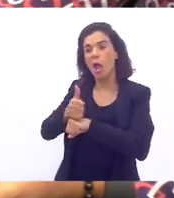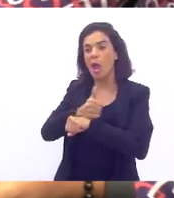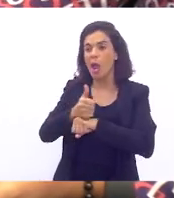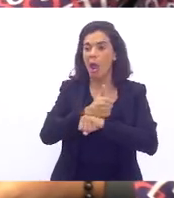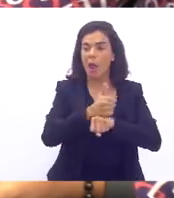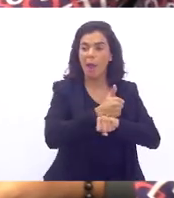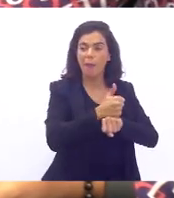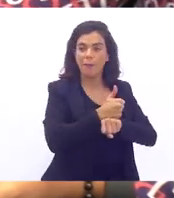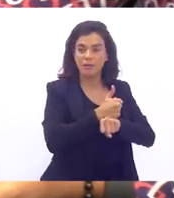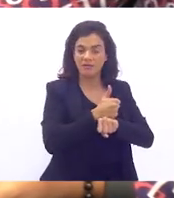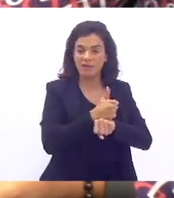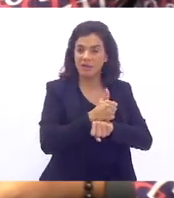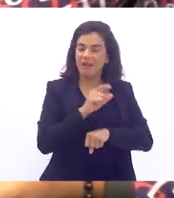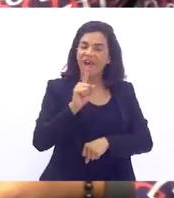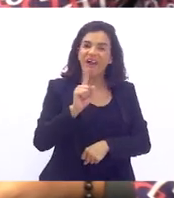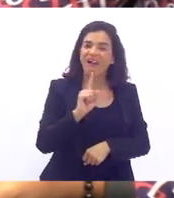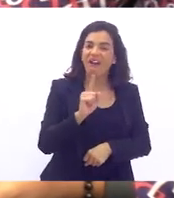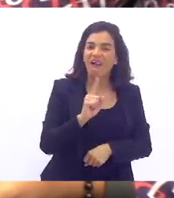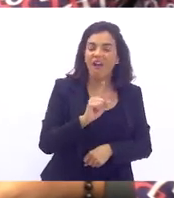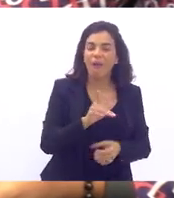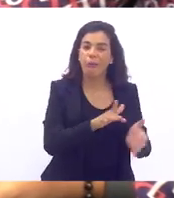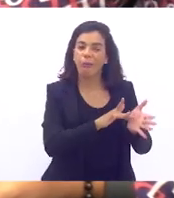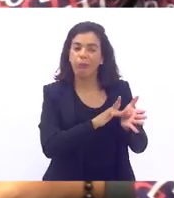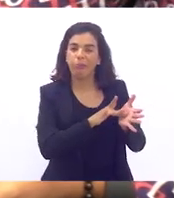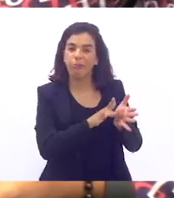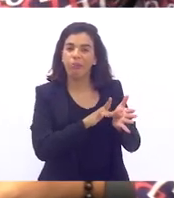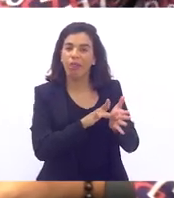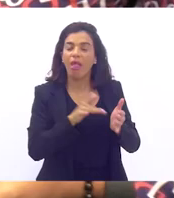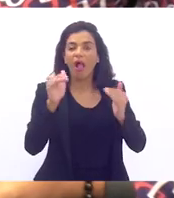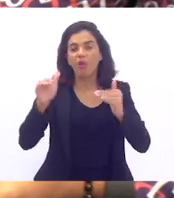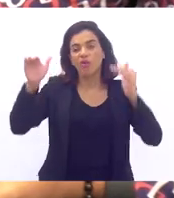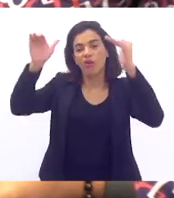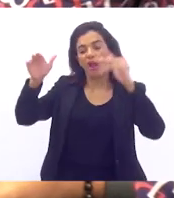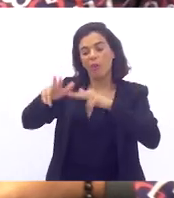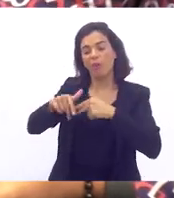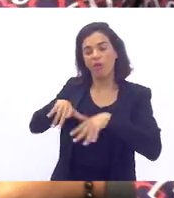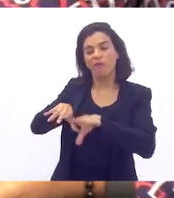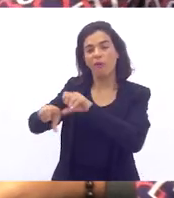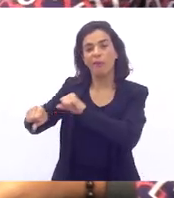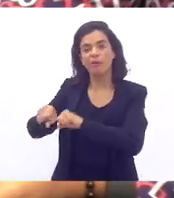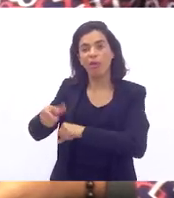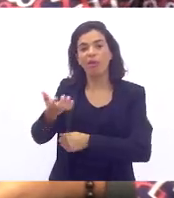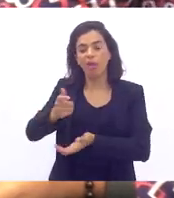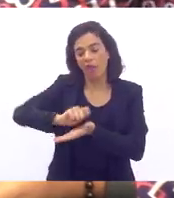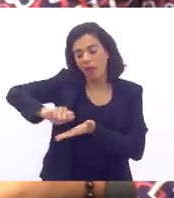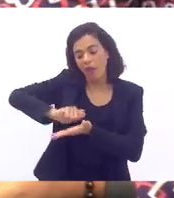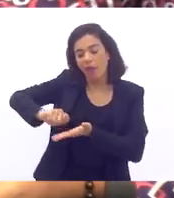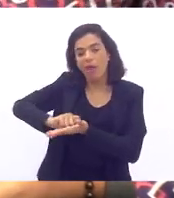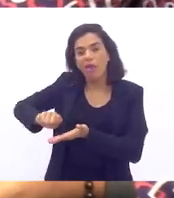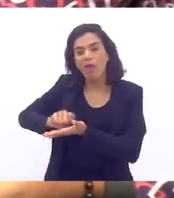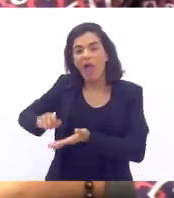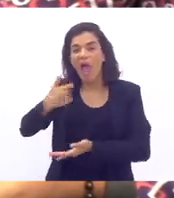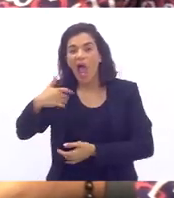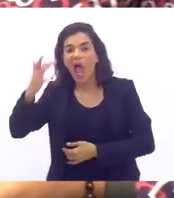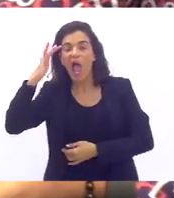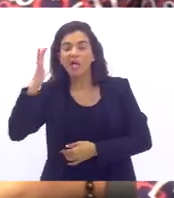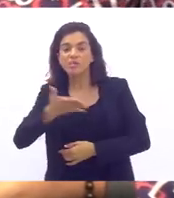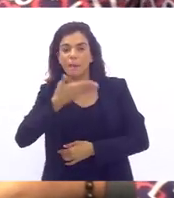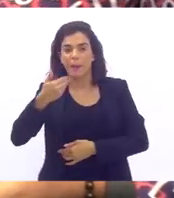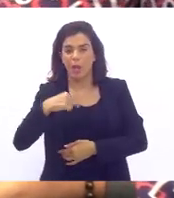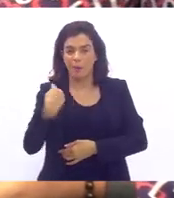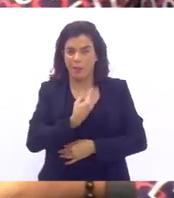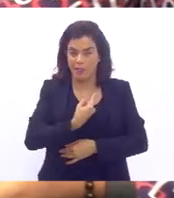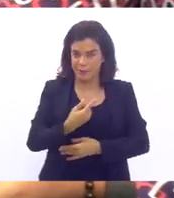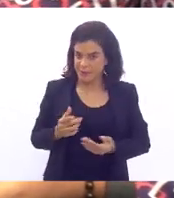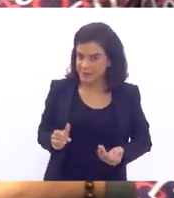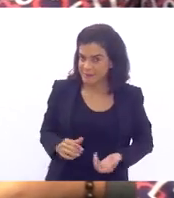se fazem valer da autoridades deles daquele momento e querem prescrever o que eles acham que é melhor para